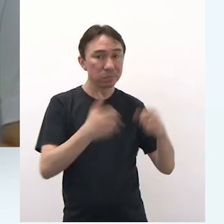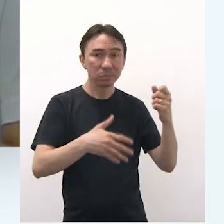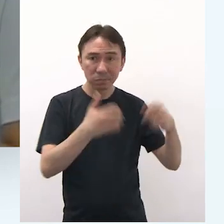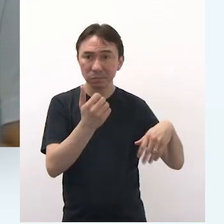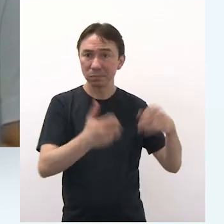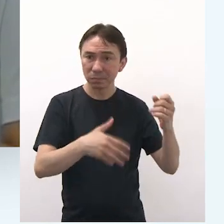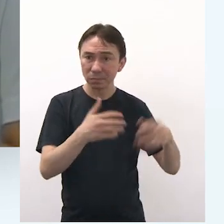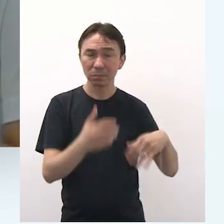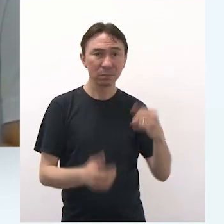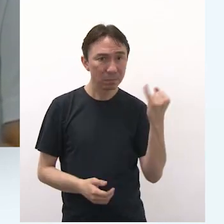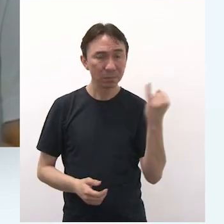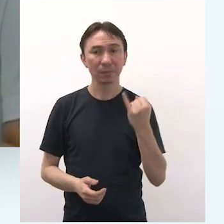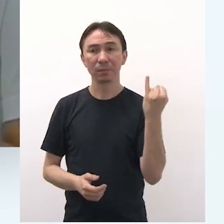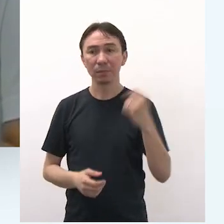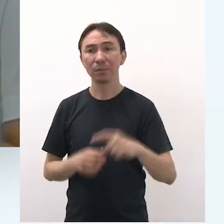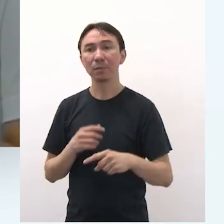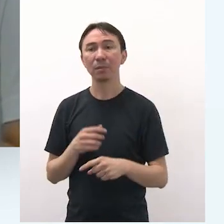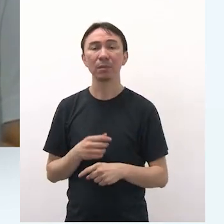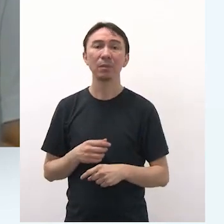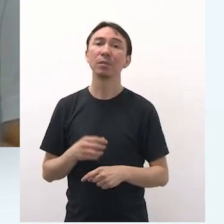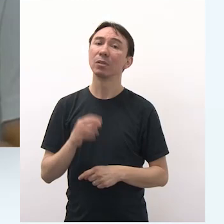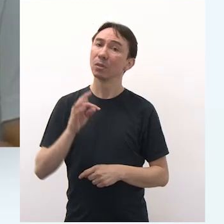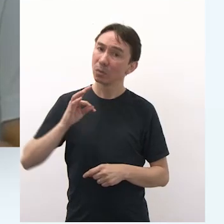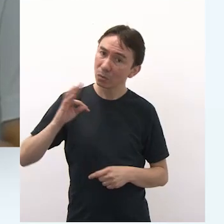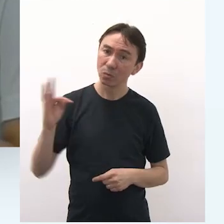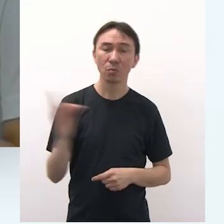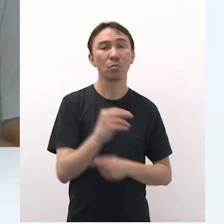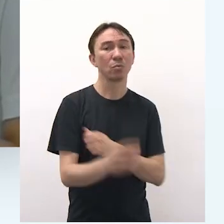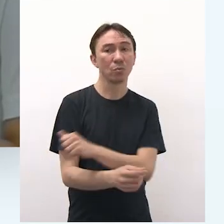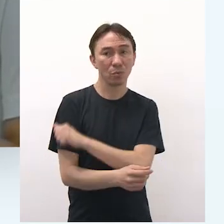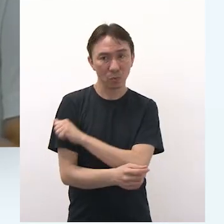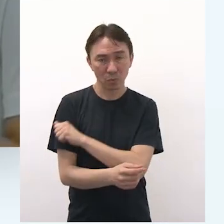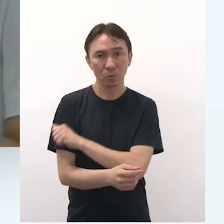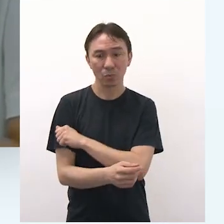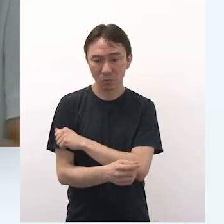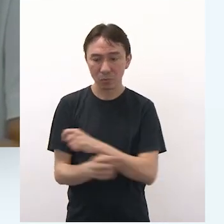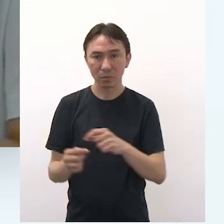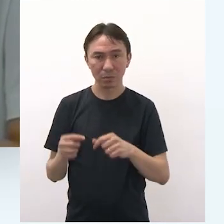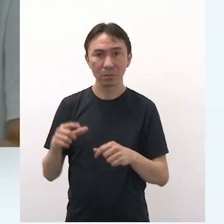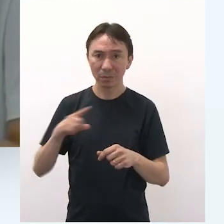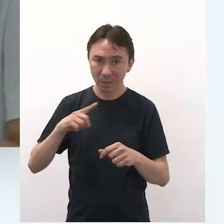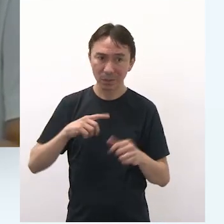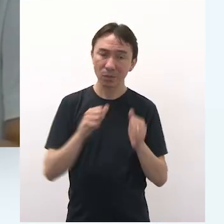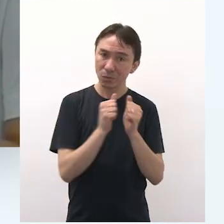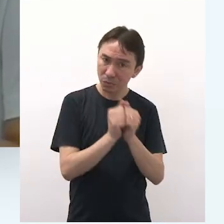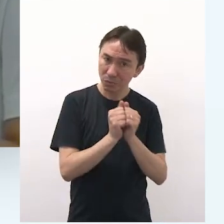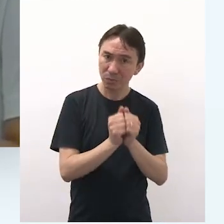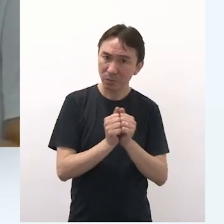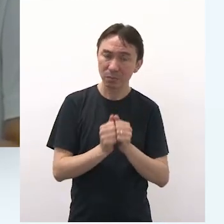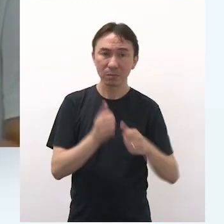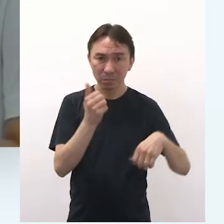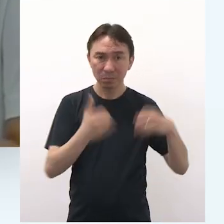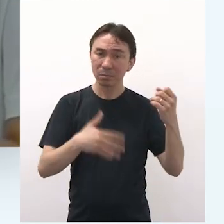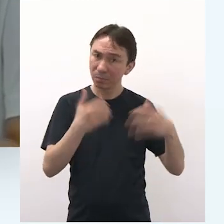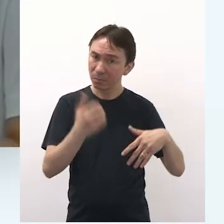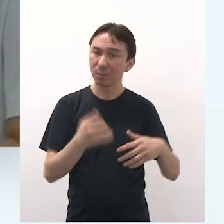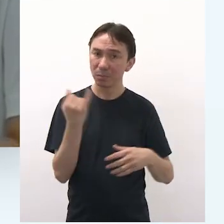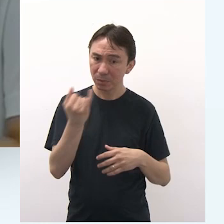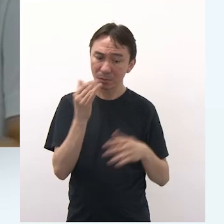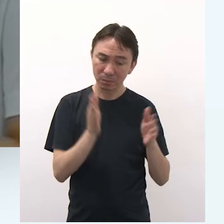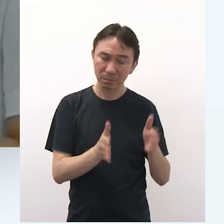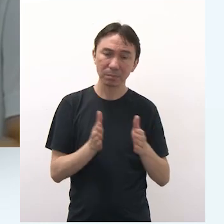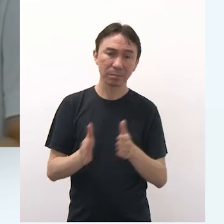ser realizada por todos os alunos que estão ali no ambiente de uma forma organizada. Já o ponto